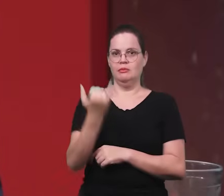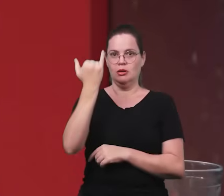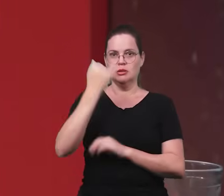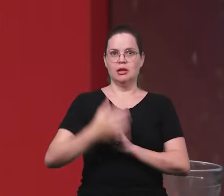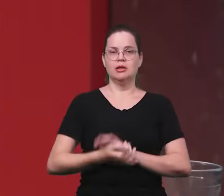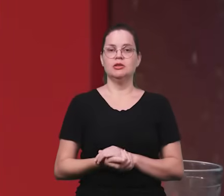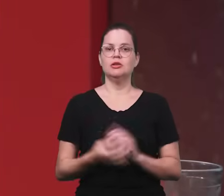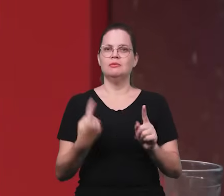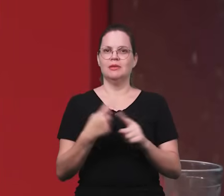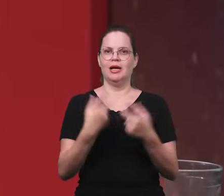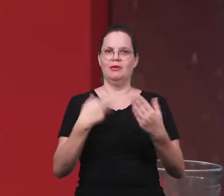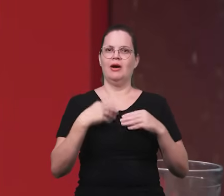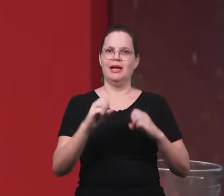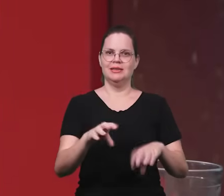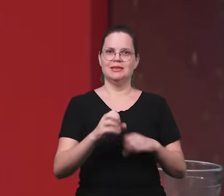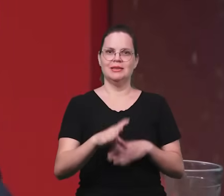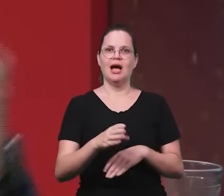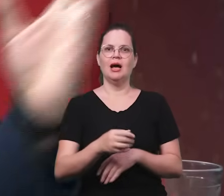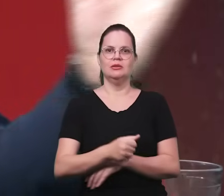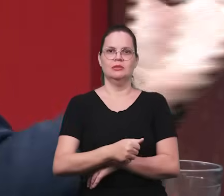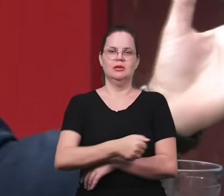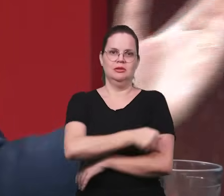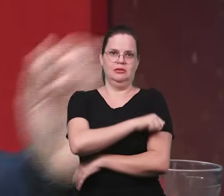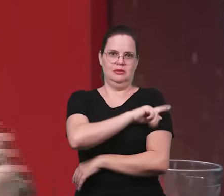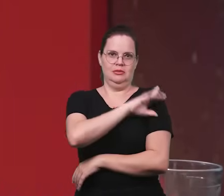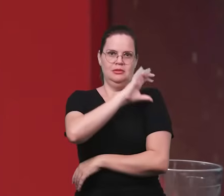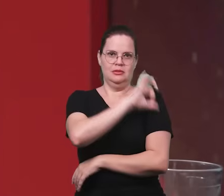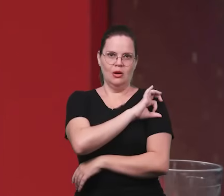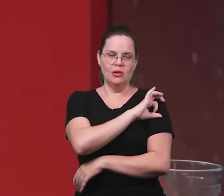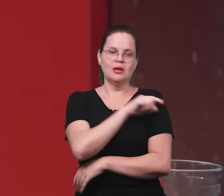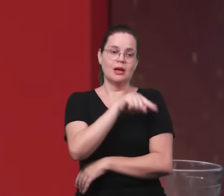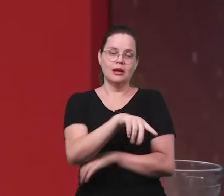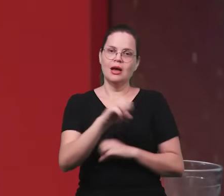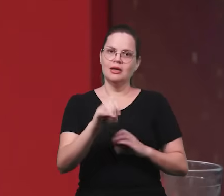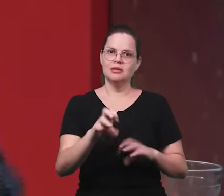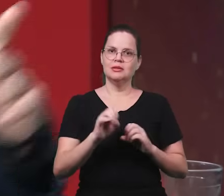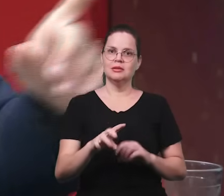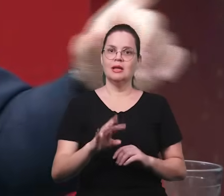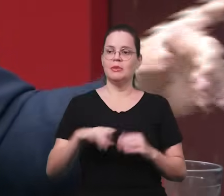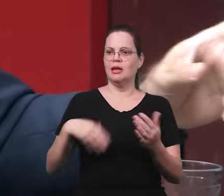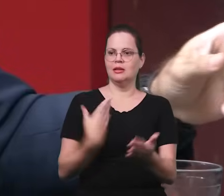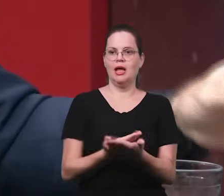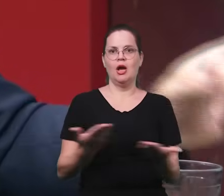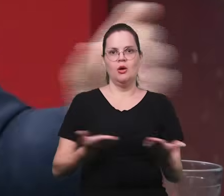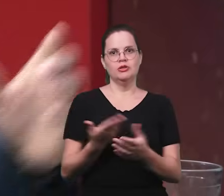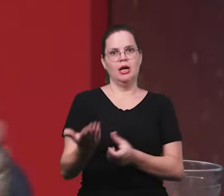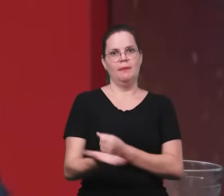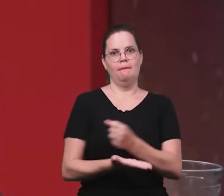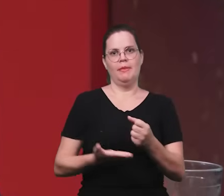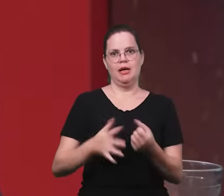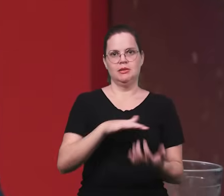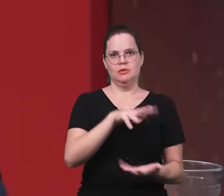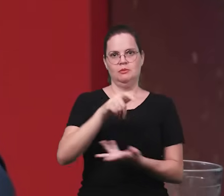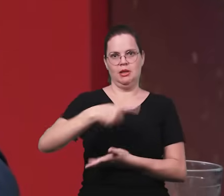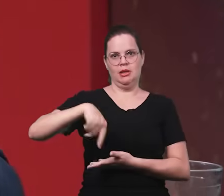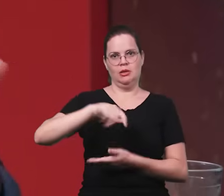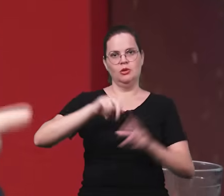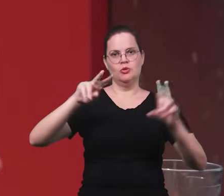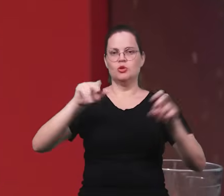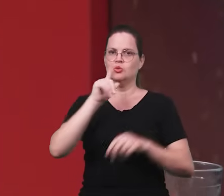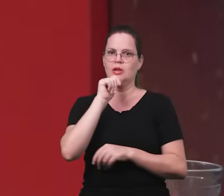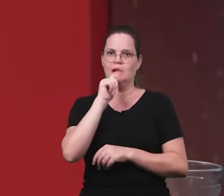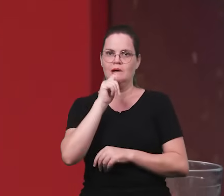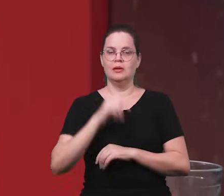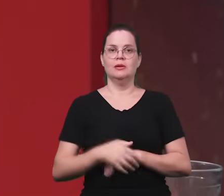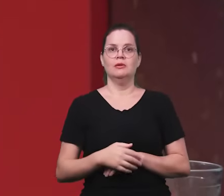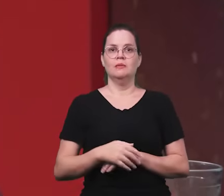ensinado no ensino fundamental, nós vemos que isso é sustentado no nosso planeta. Então você vê, ali no ciclo da água, você tem tudo